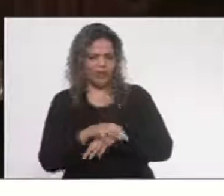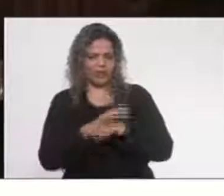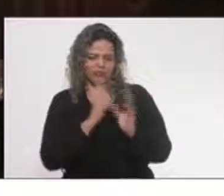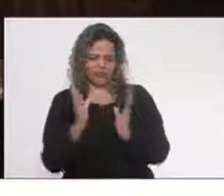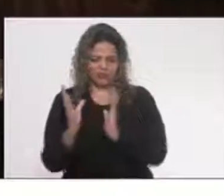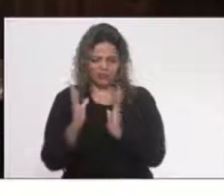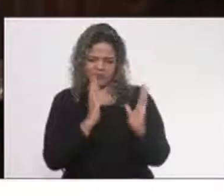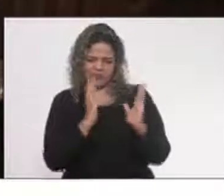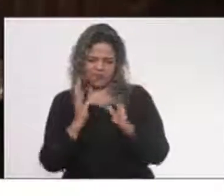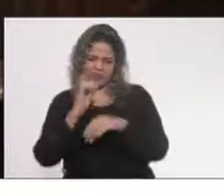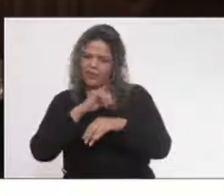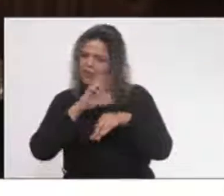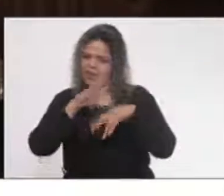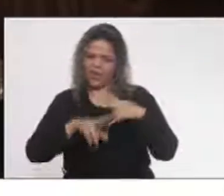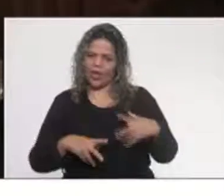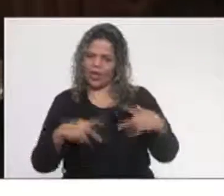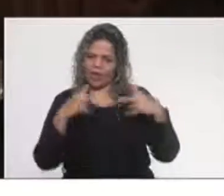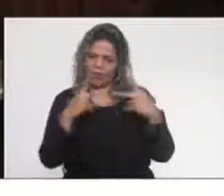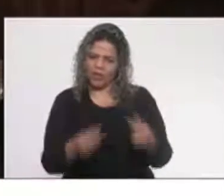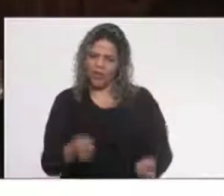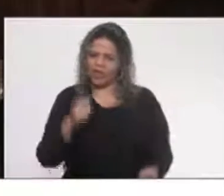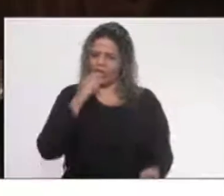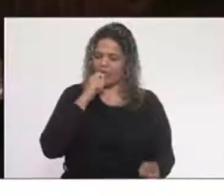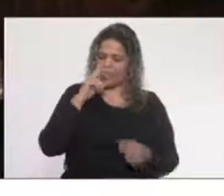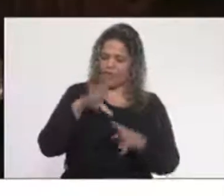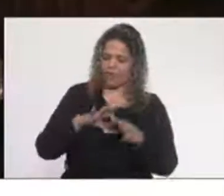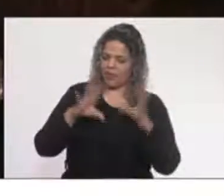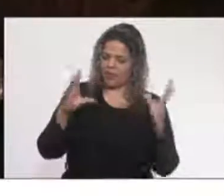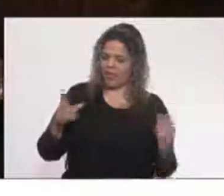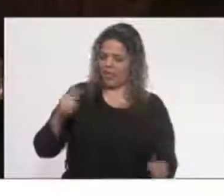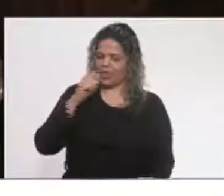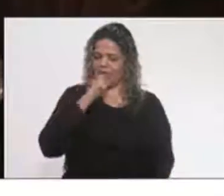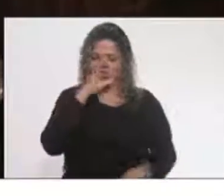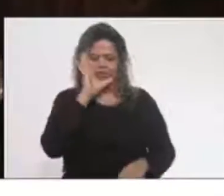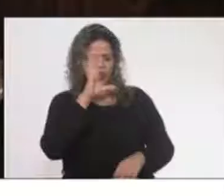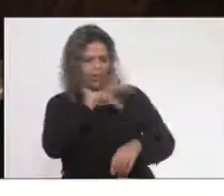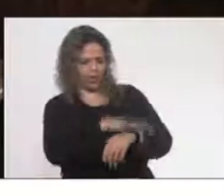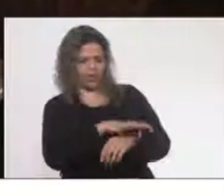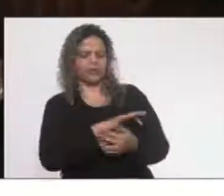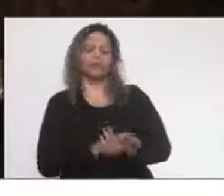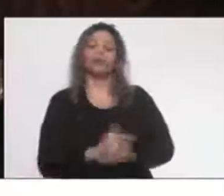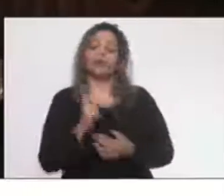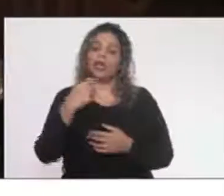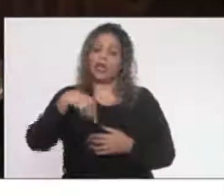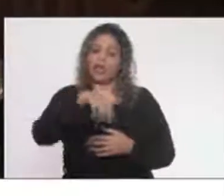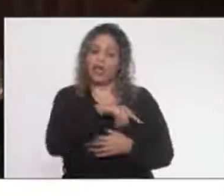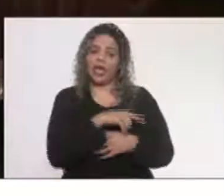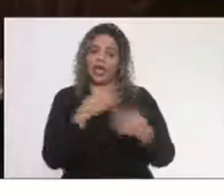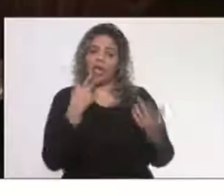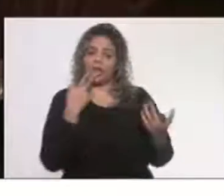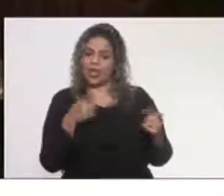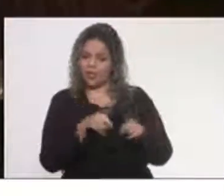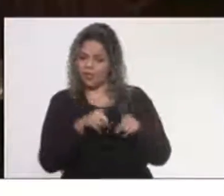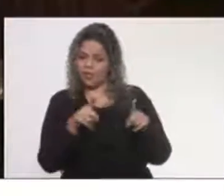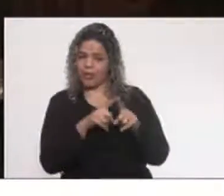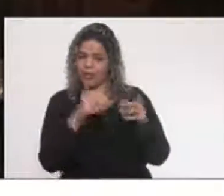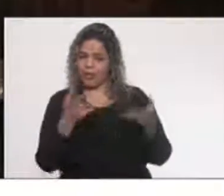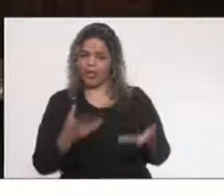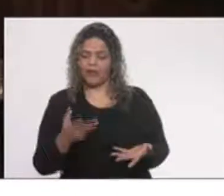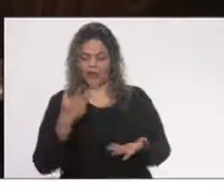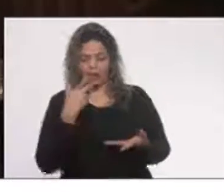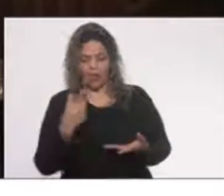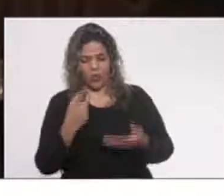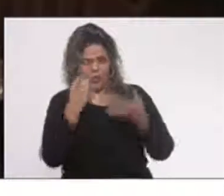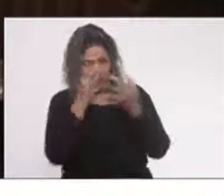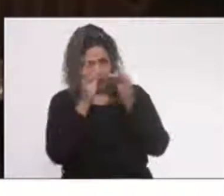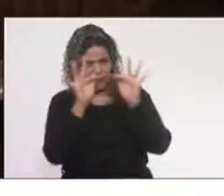temporária não merecem nem a liberdade e nem a segurança. E aí, senhor presidente, também quero deixar uma